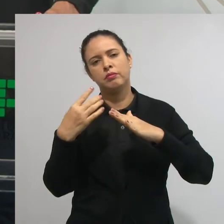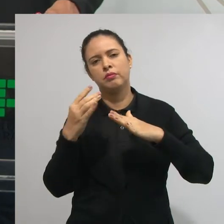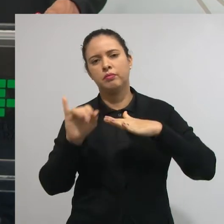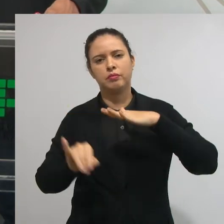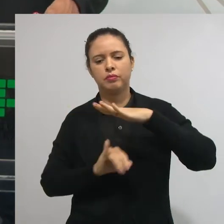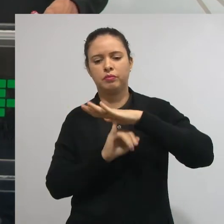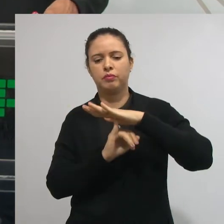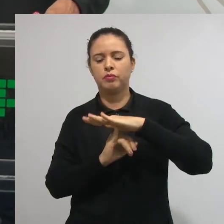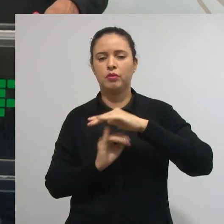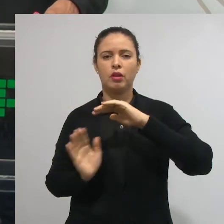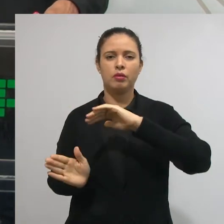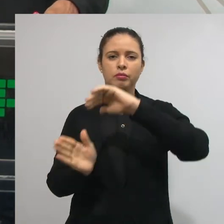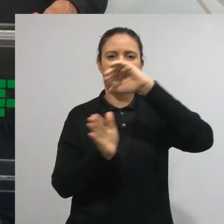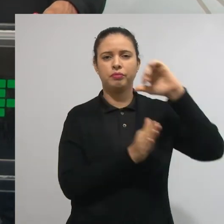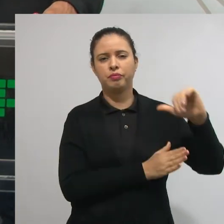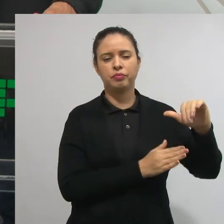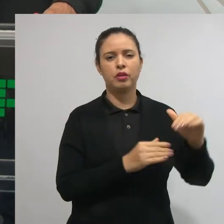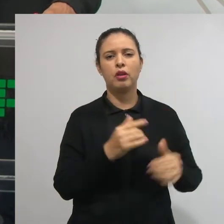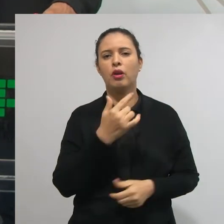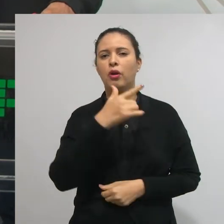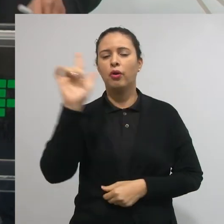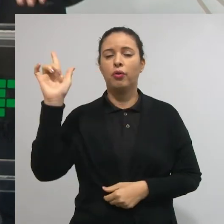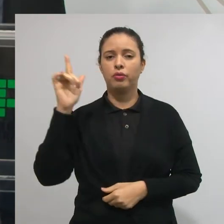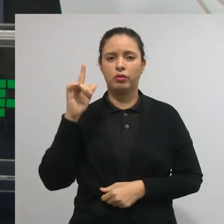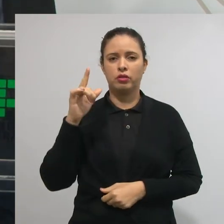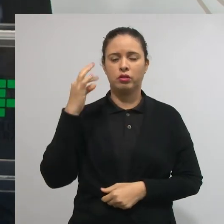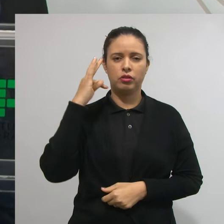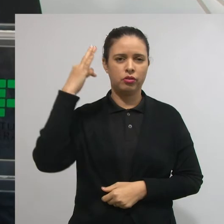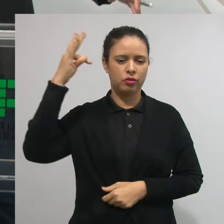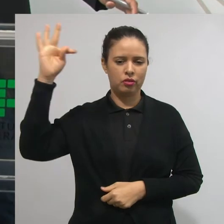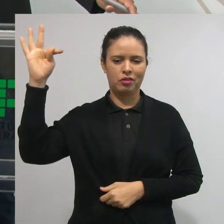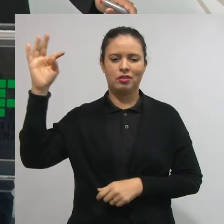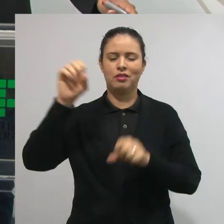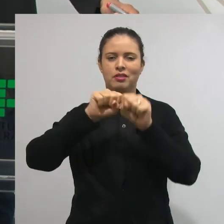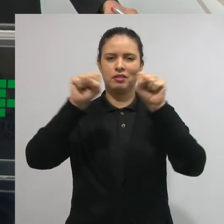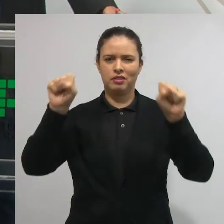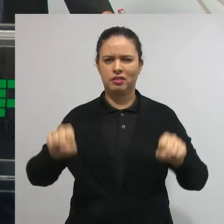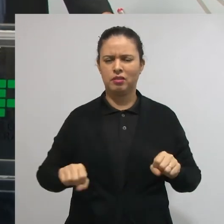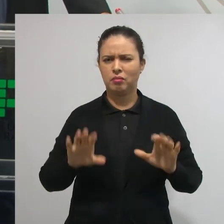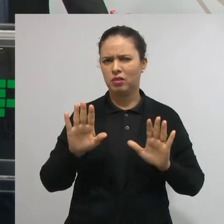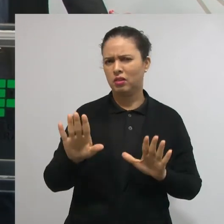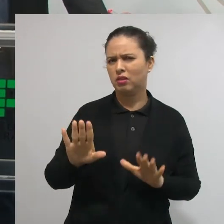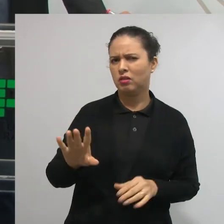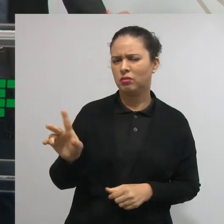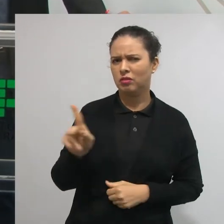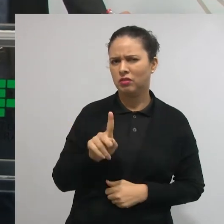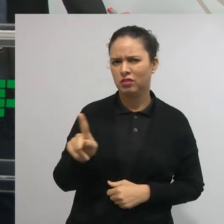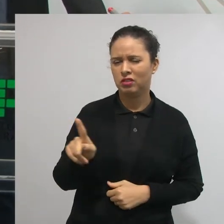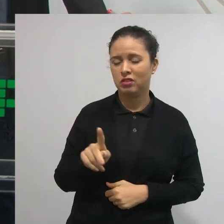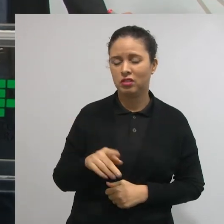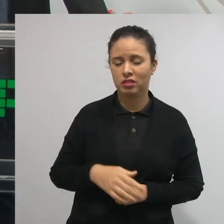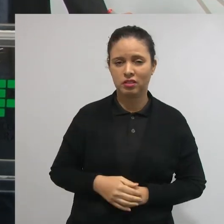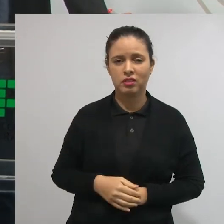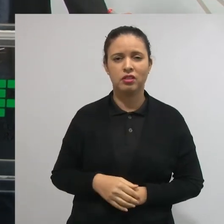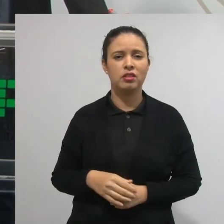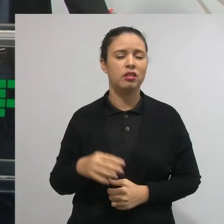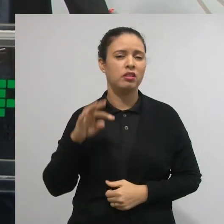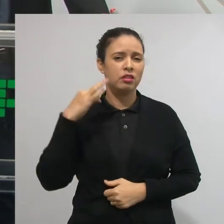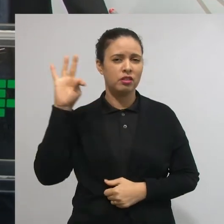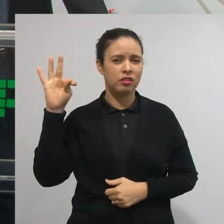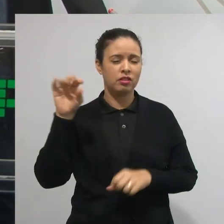para a próxima, que é exatamente a teoria geral dos sistemas. E aí você pensa, não, professor, peraí. Teoria geral